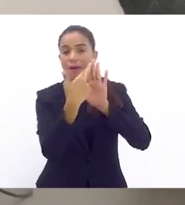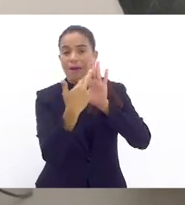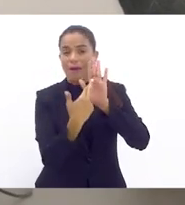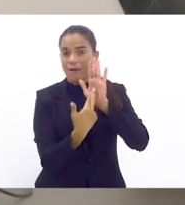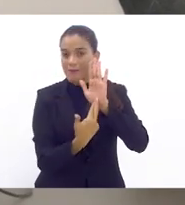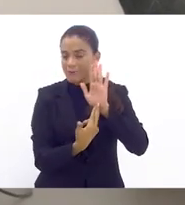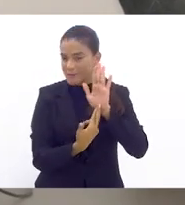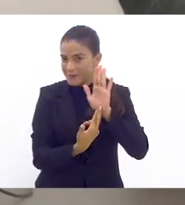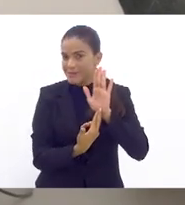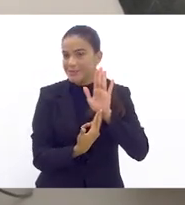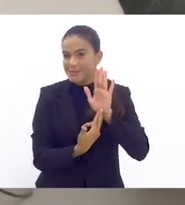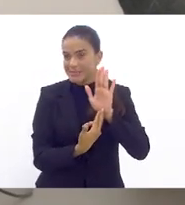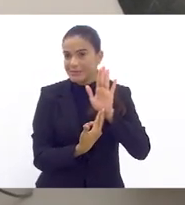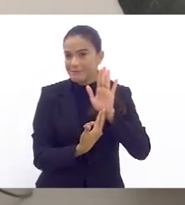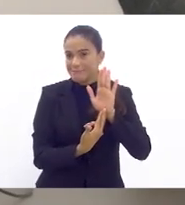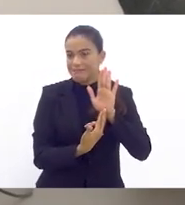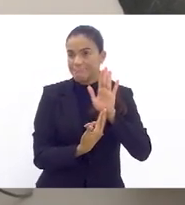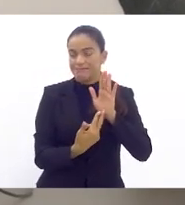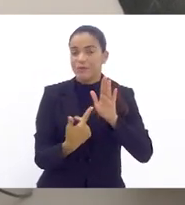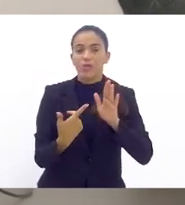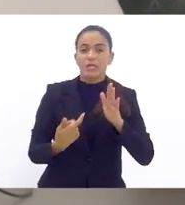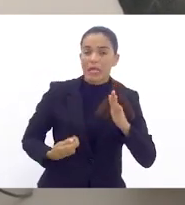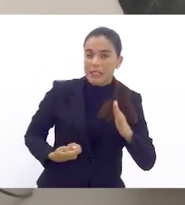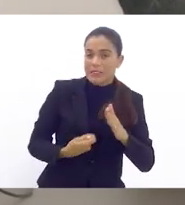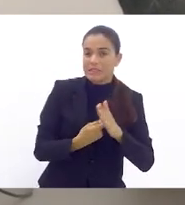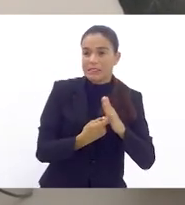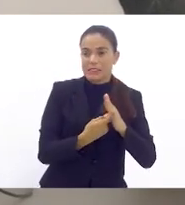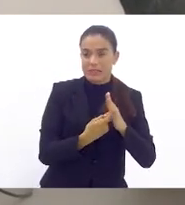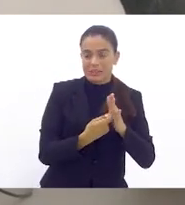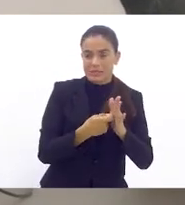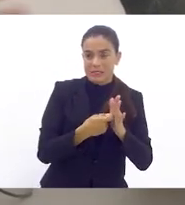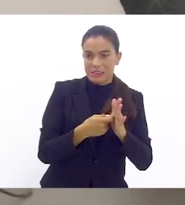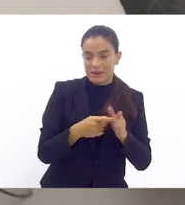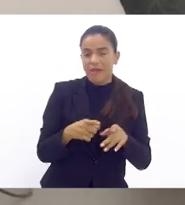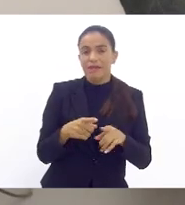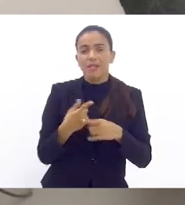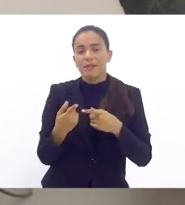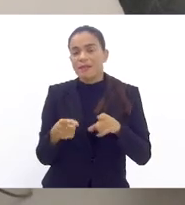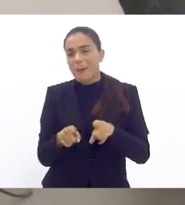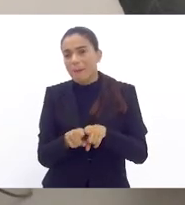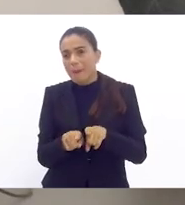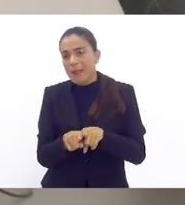isso são exigidos e que, baseado